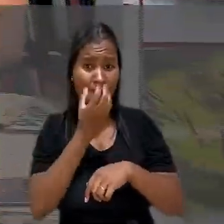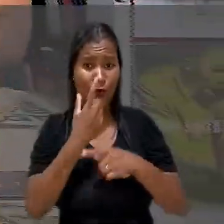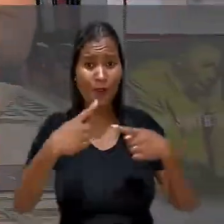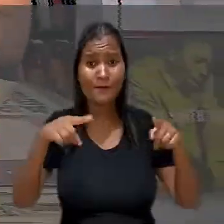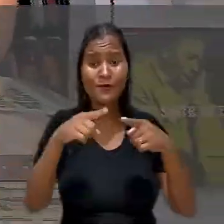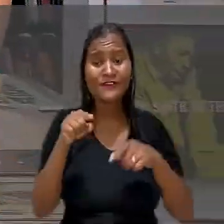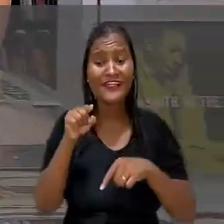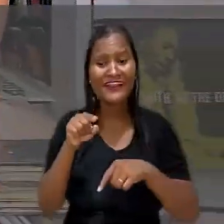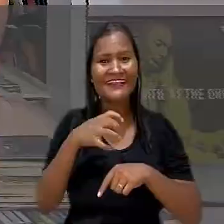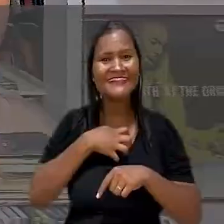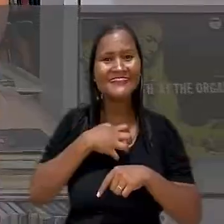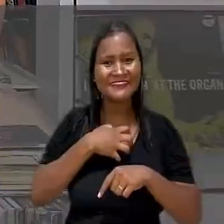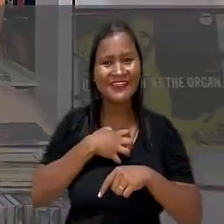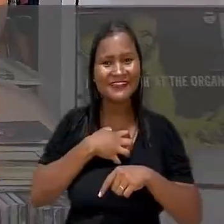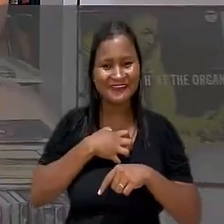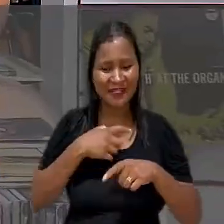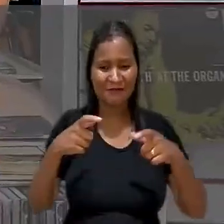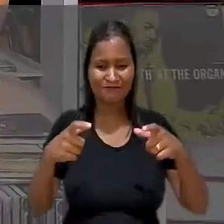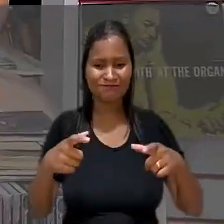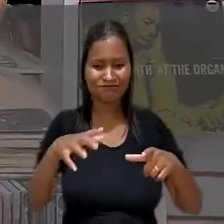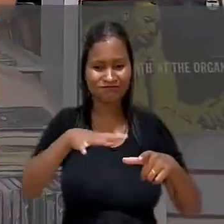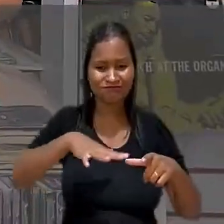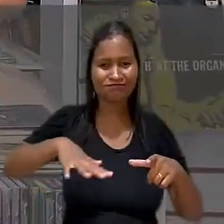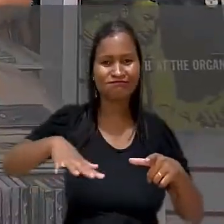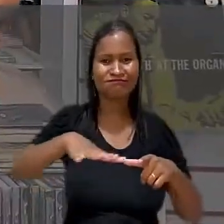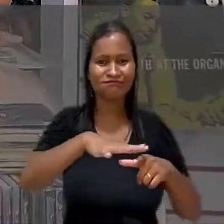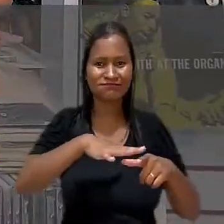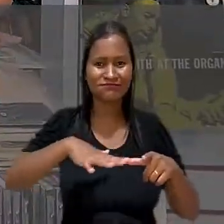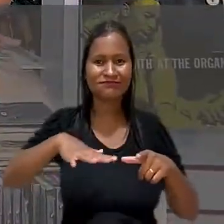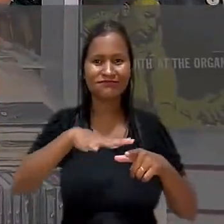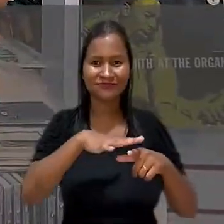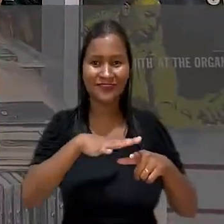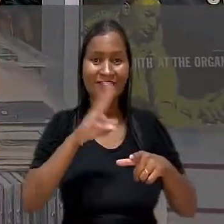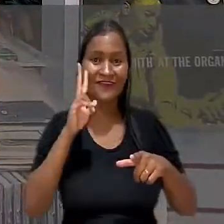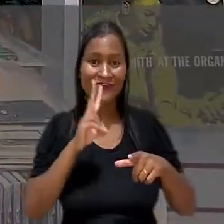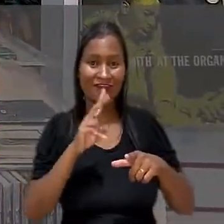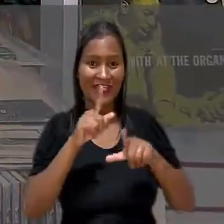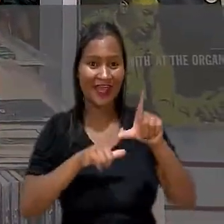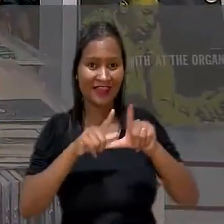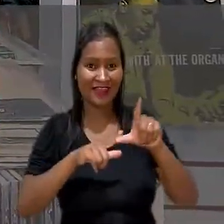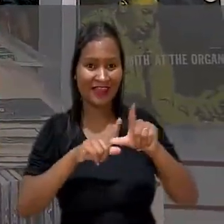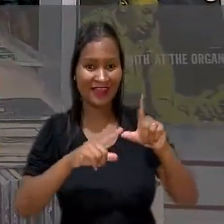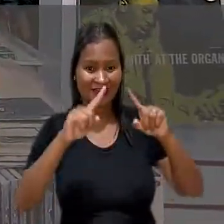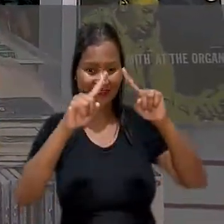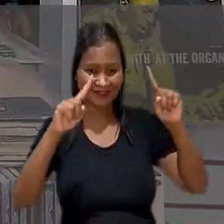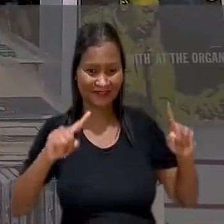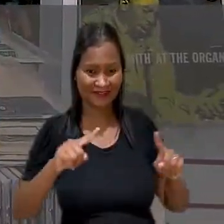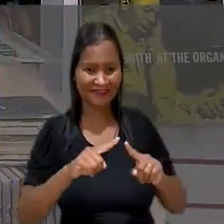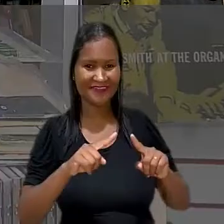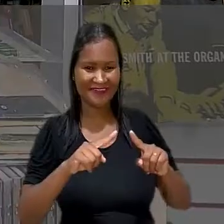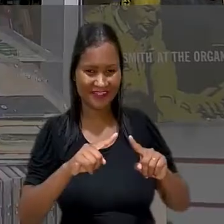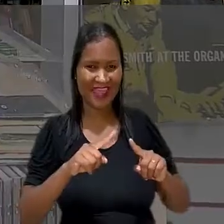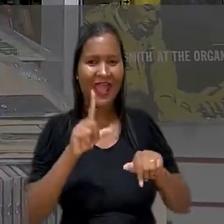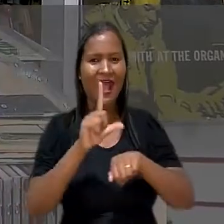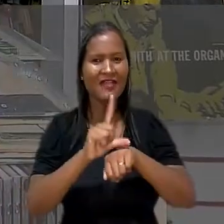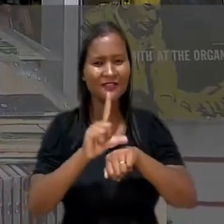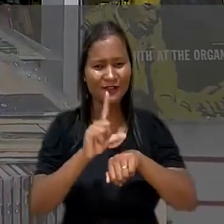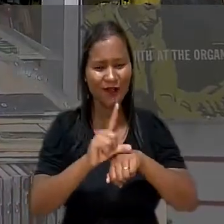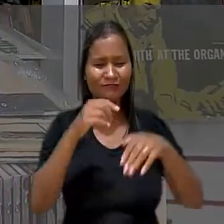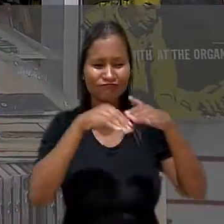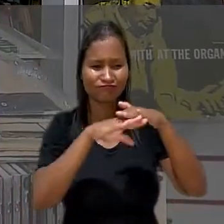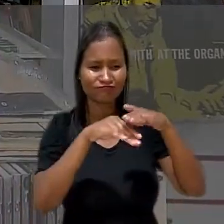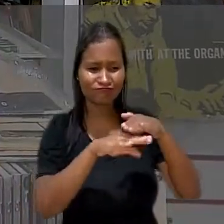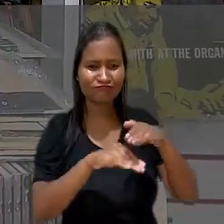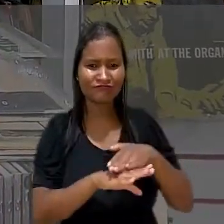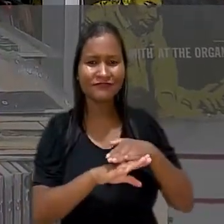música assim. A gente colocava um disco para tocar e seguia a letra pelo encarte do LP. As lojas viviam abastecendo